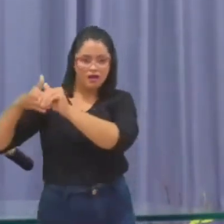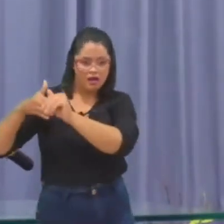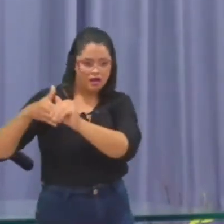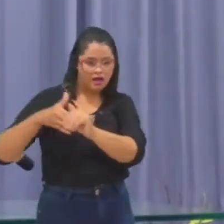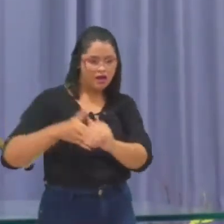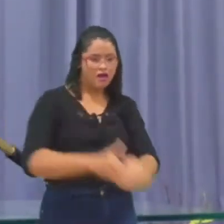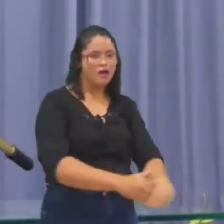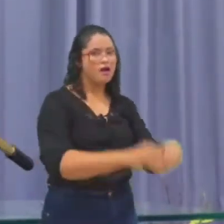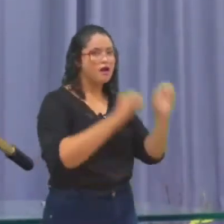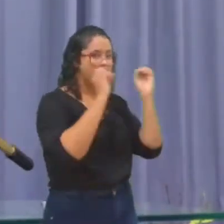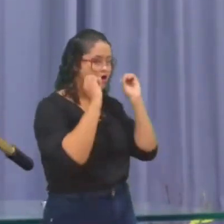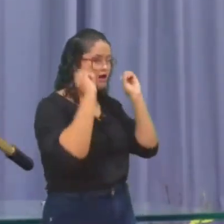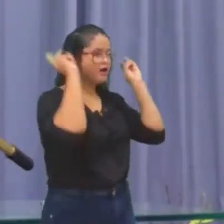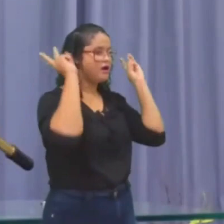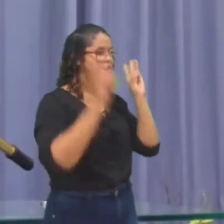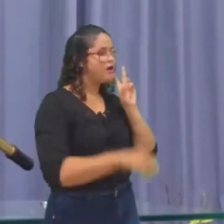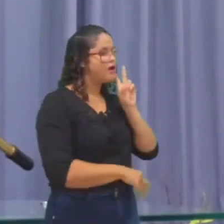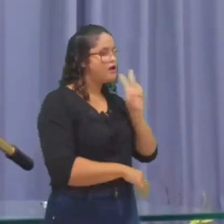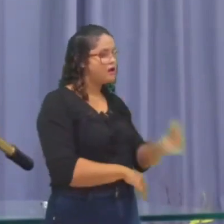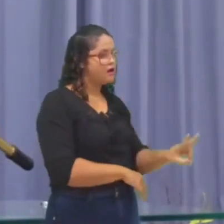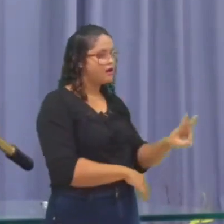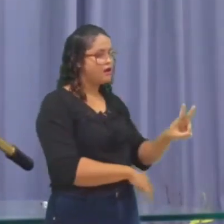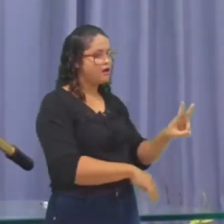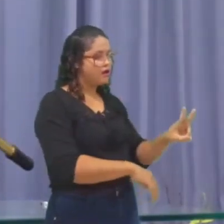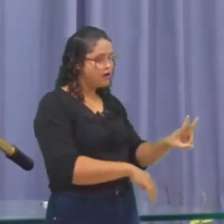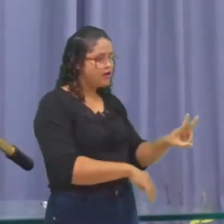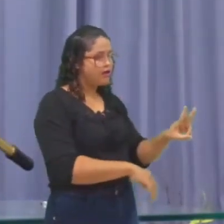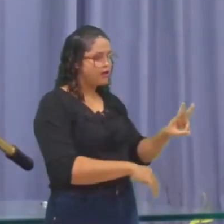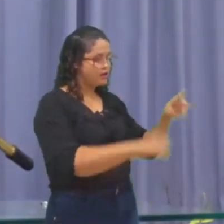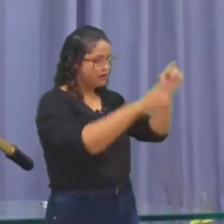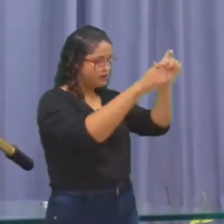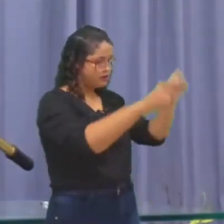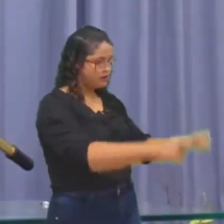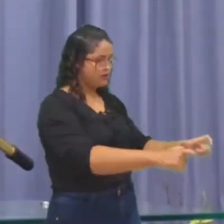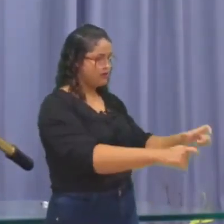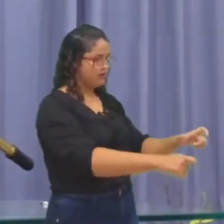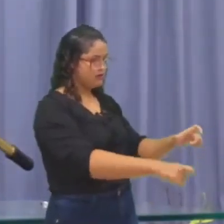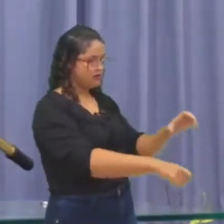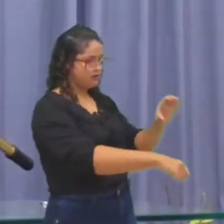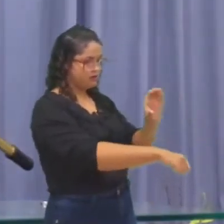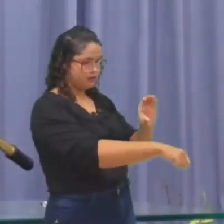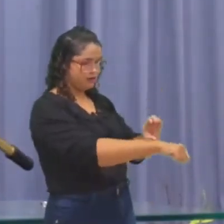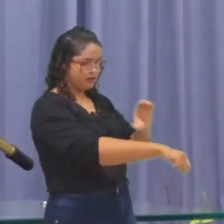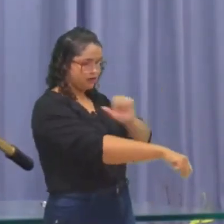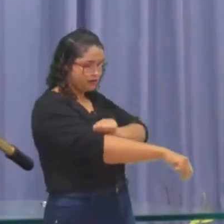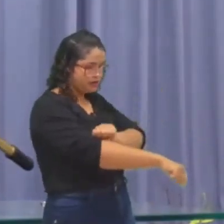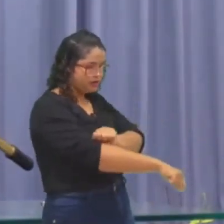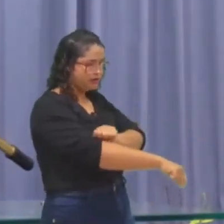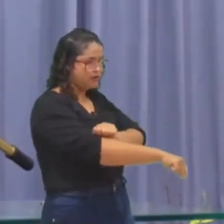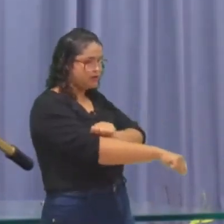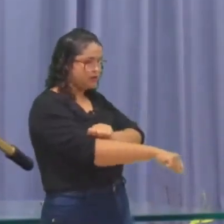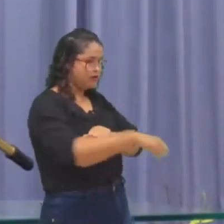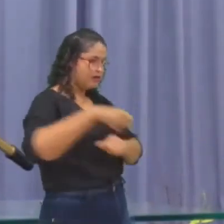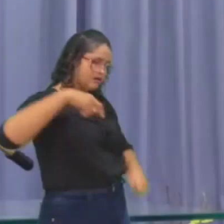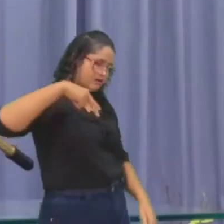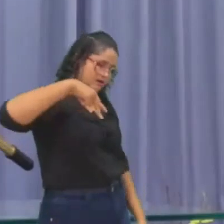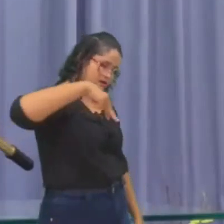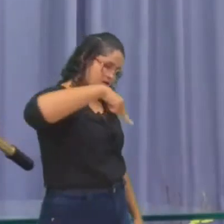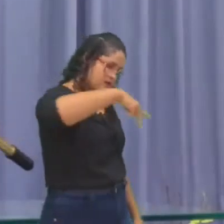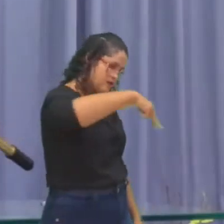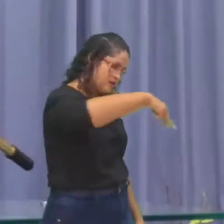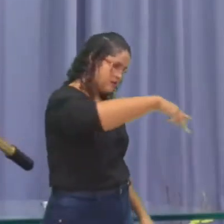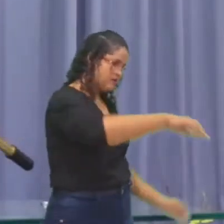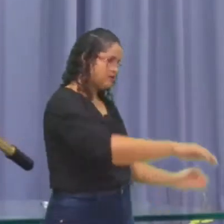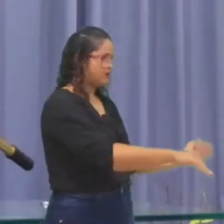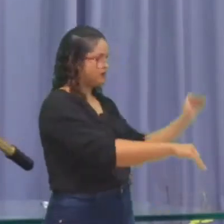espiar a terra de Canaã e disse-lhes: subi por aqui para o Neguebe e penetrai nas